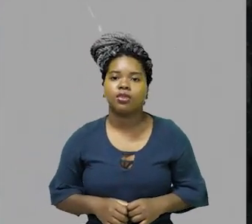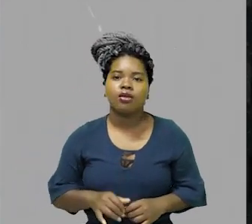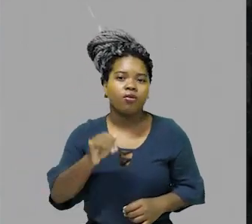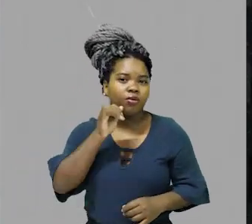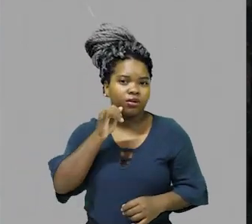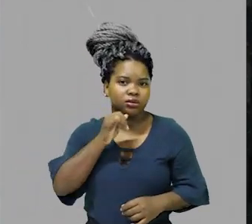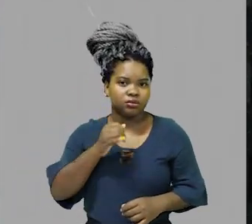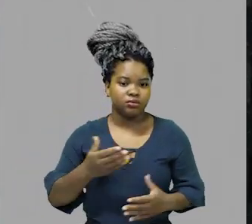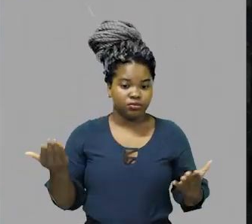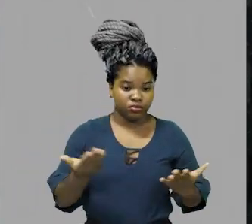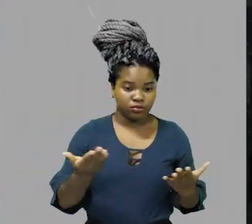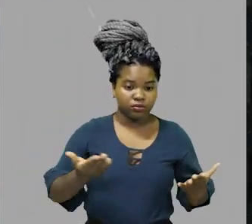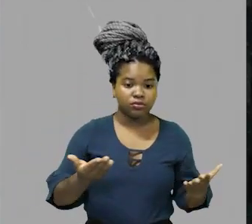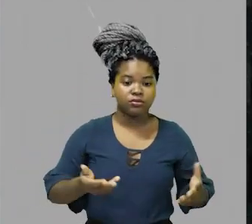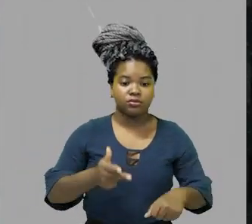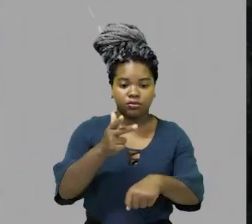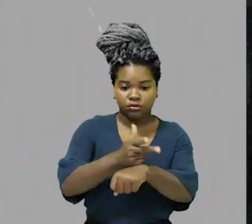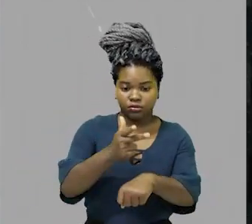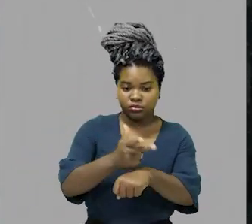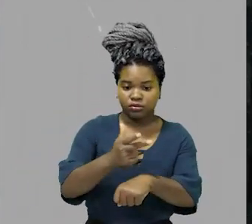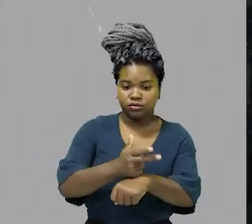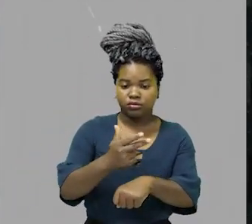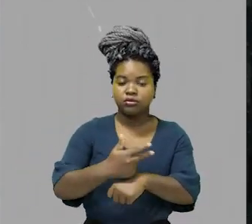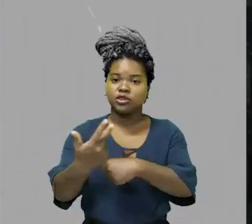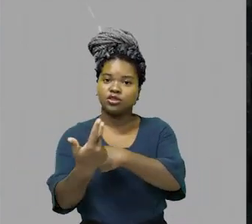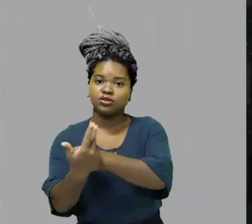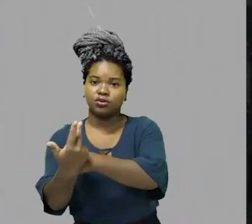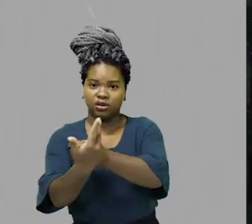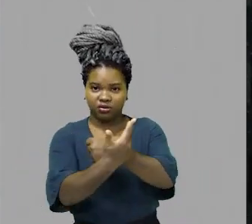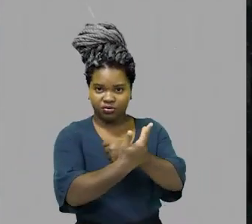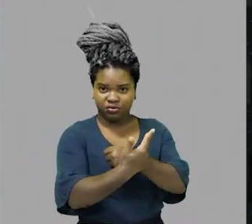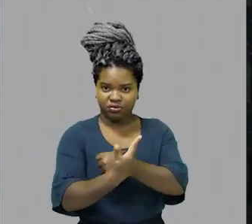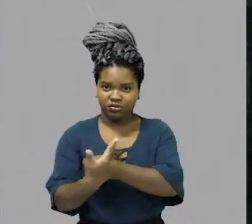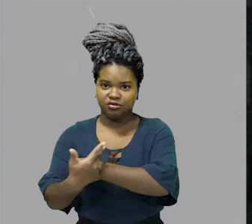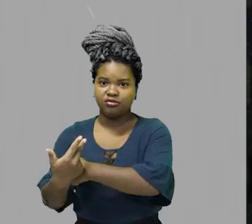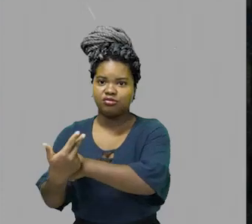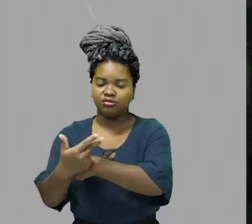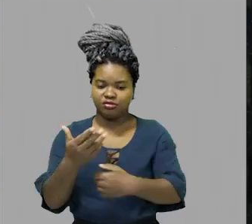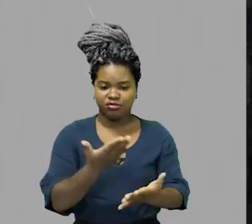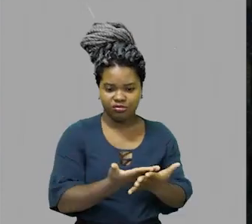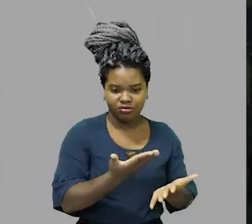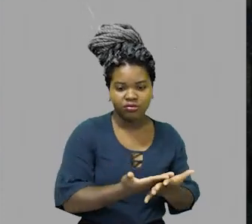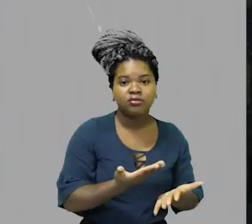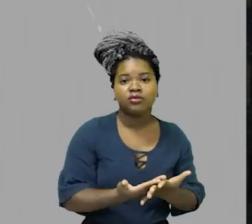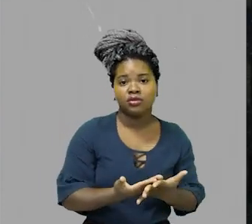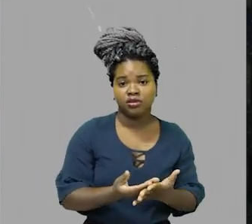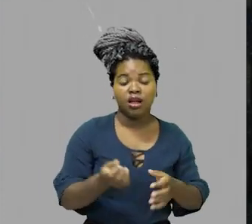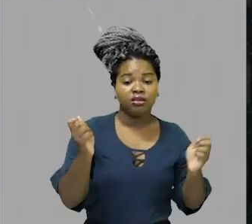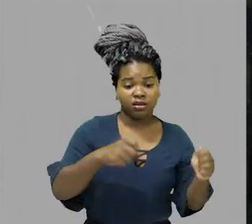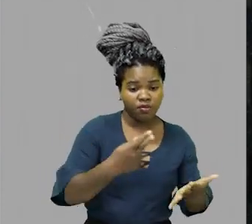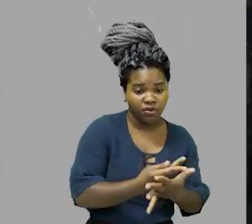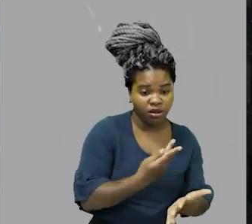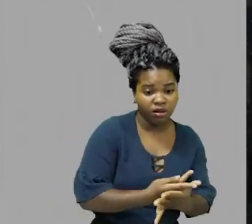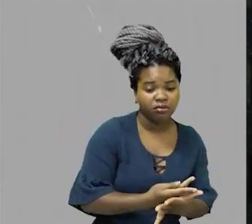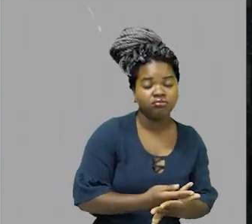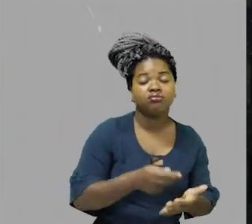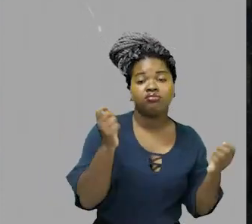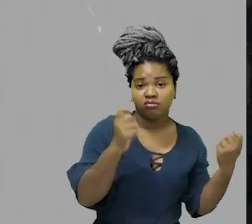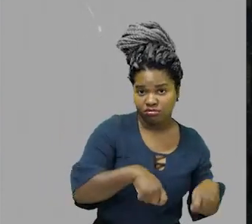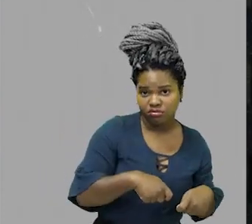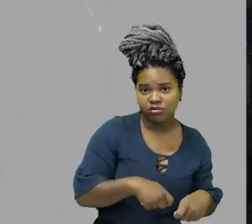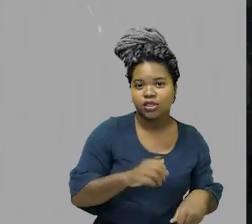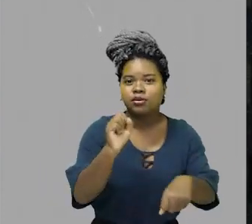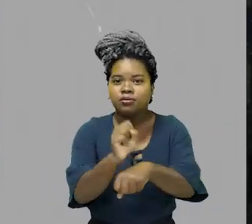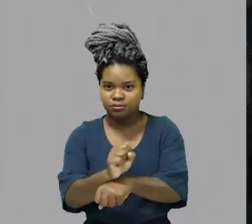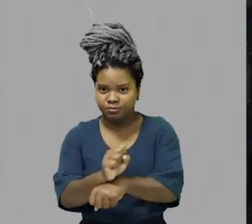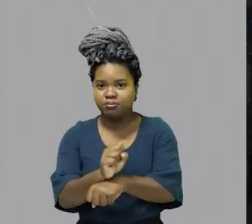aula. Provavelmente eu posso errar em algum momento, posso cometer uma gafe, algum erro, e aí eu tenho que parar,